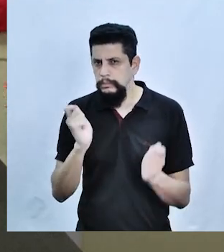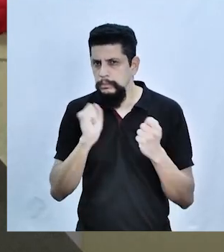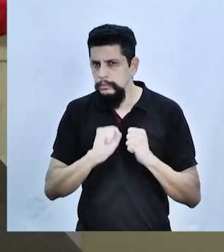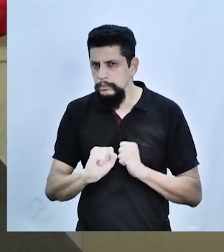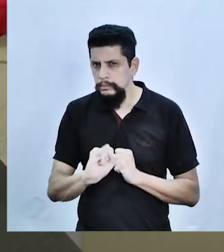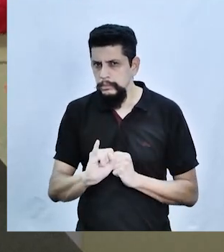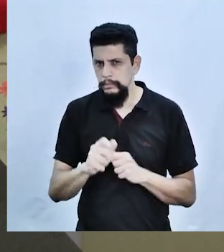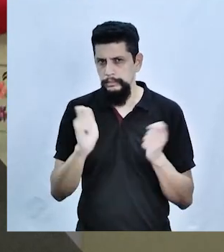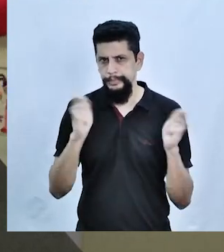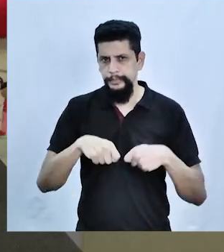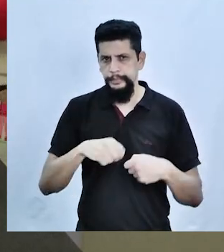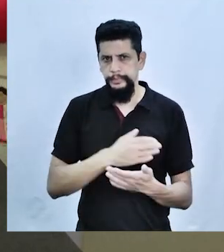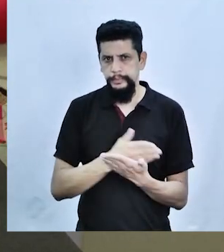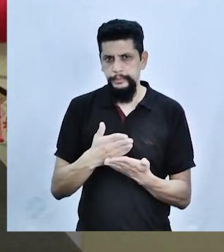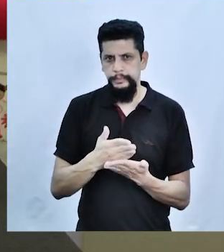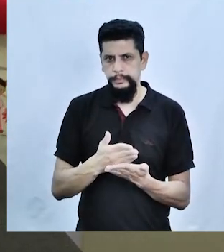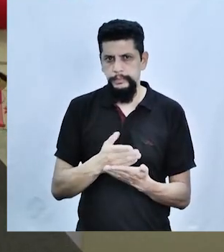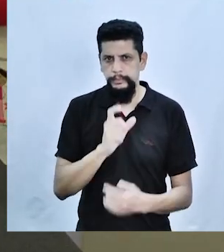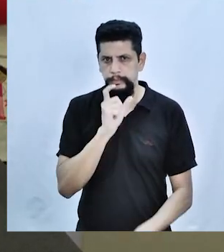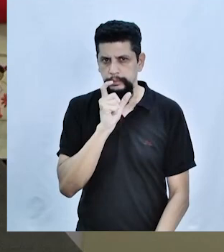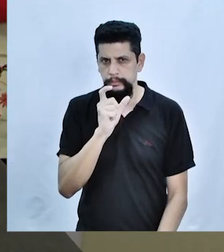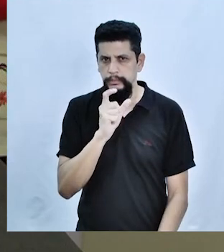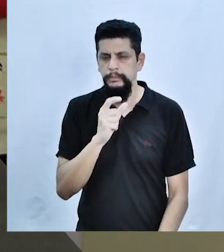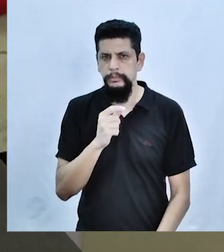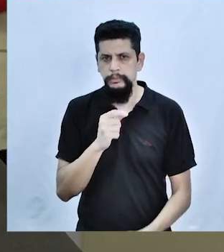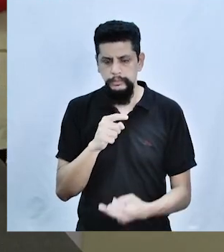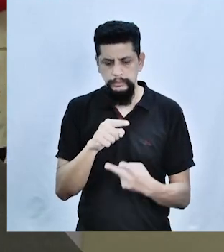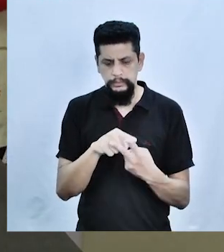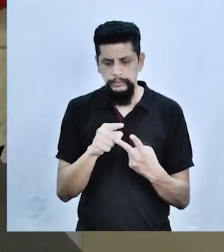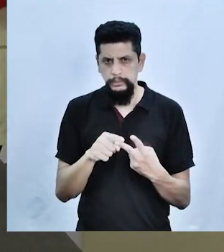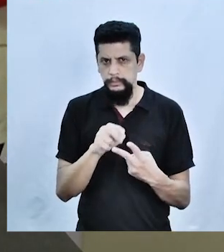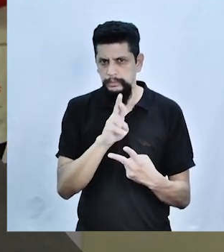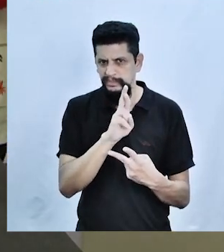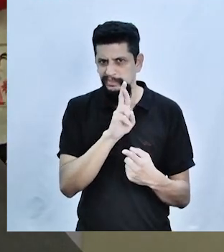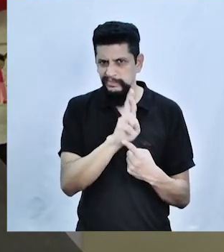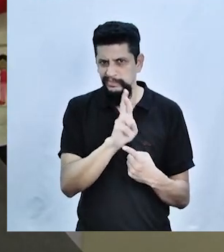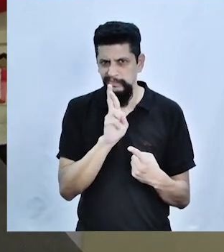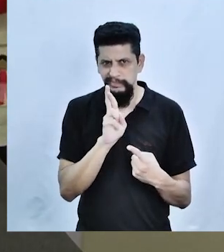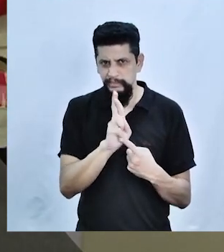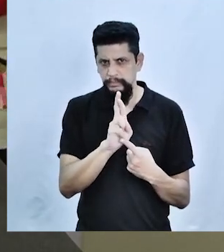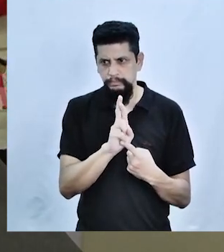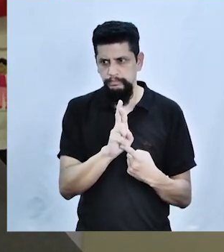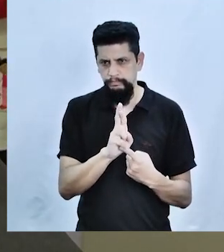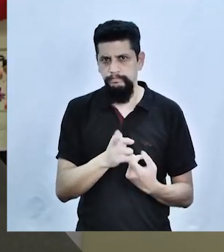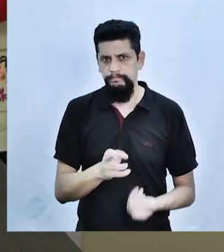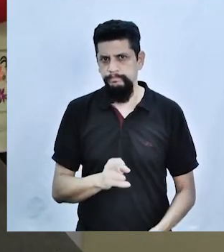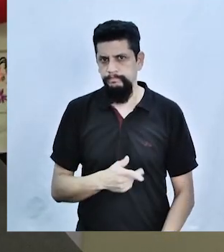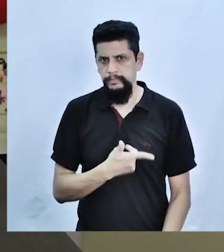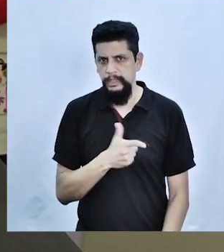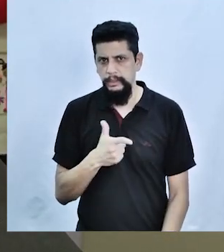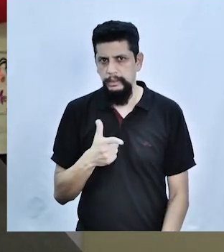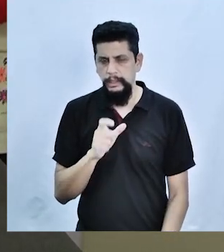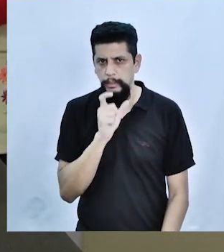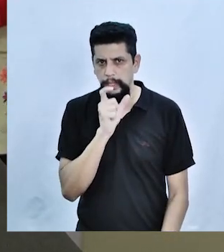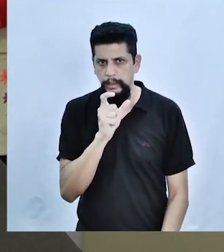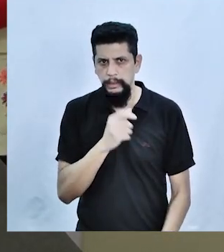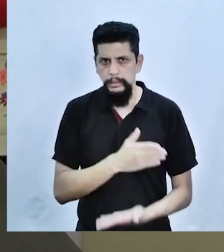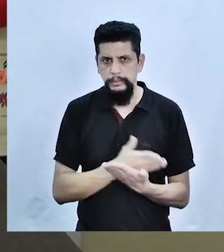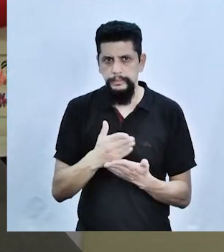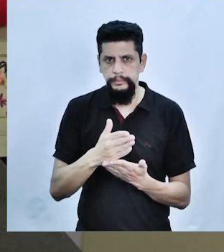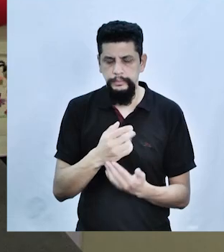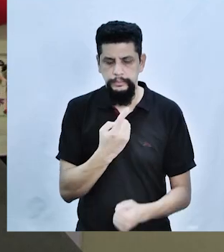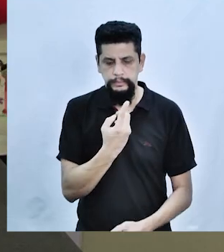gente pode começar alguma palavra com dois R's, prof? Nenhuma palavra inicia com dois R's.